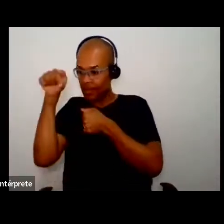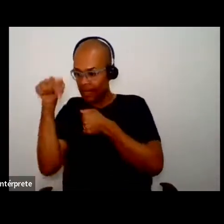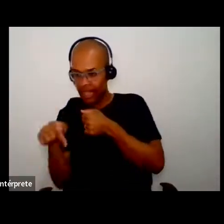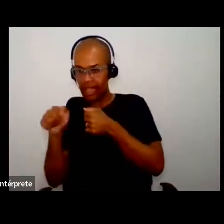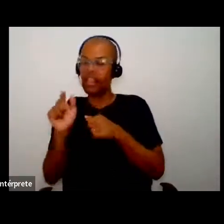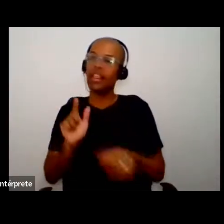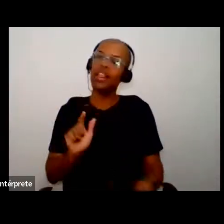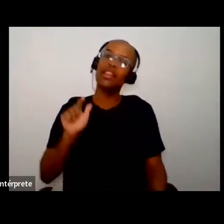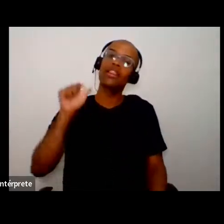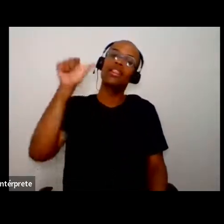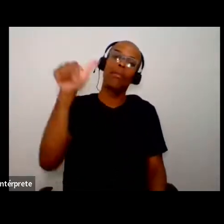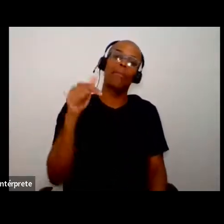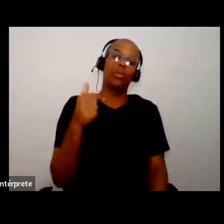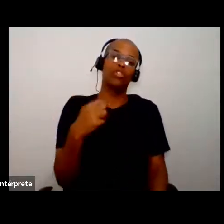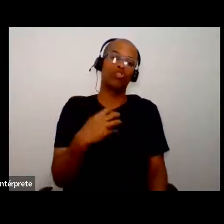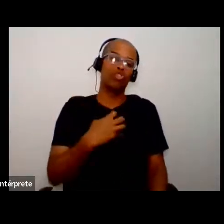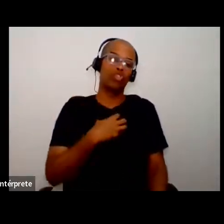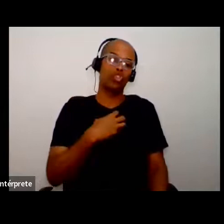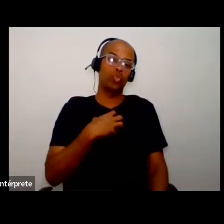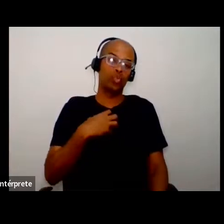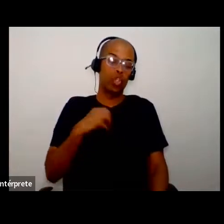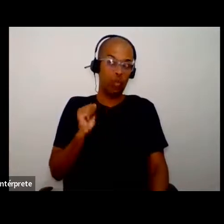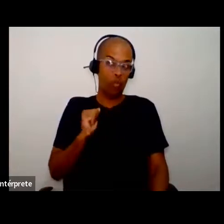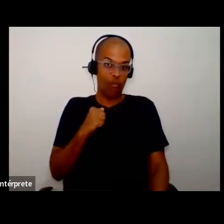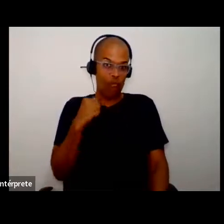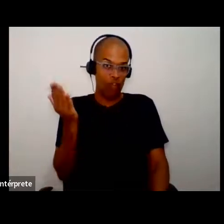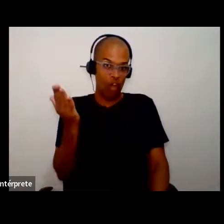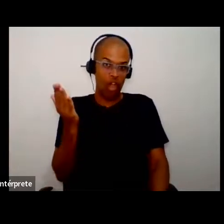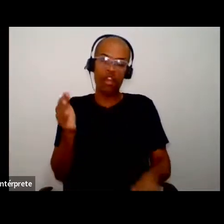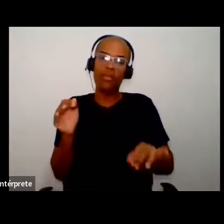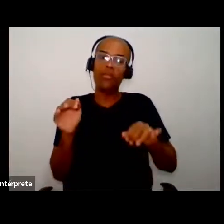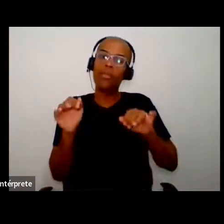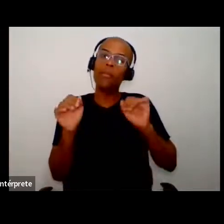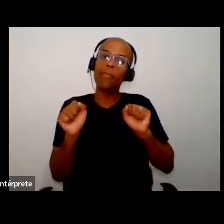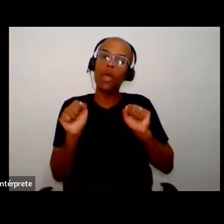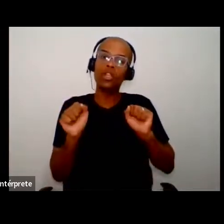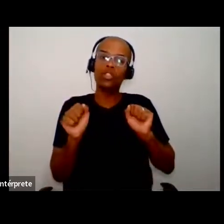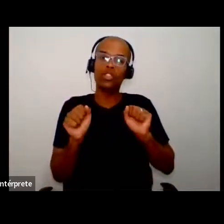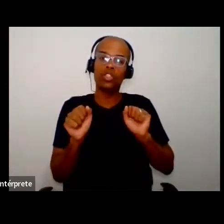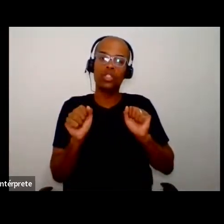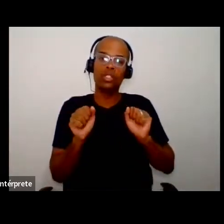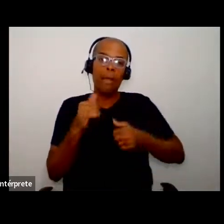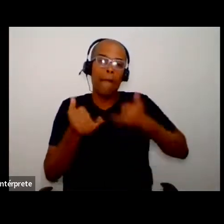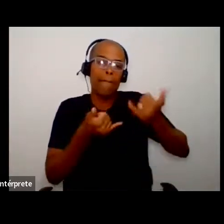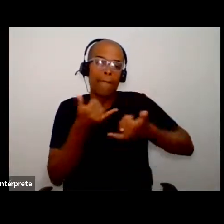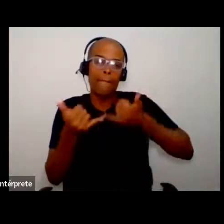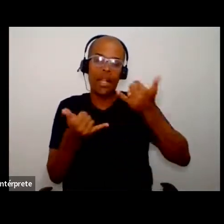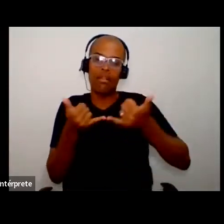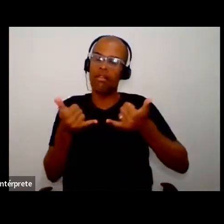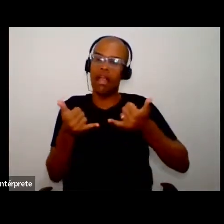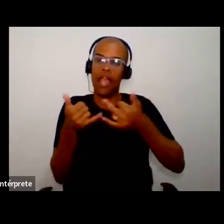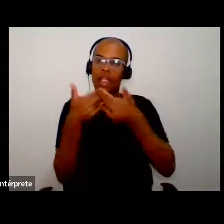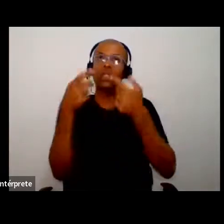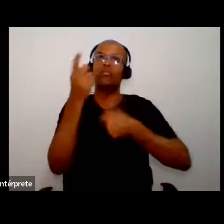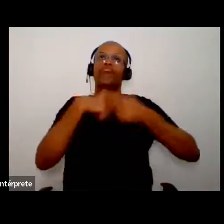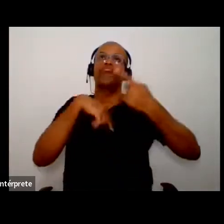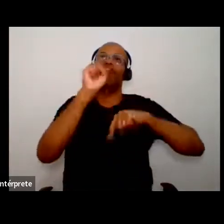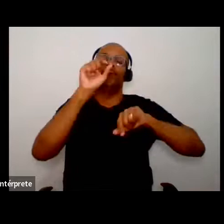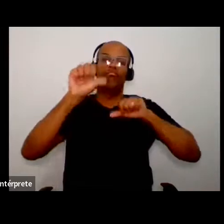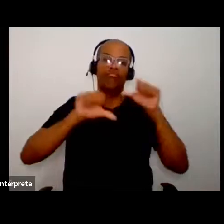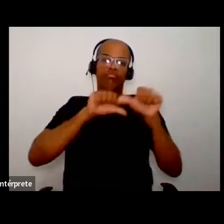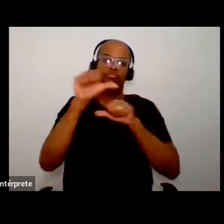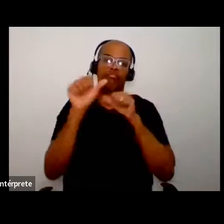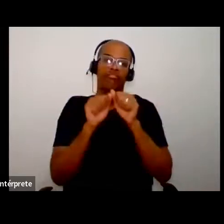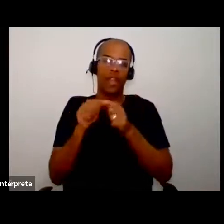depois em situações fora daqui a gente também pode brincar e superar e transformar. Caminhos